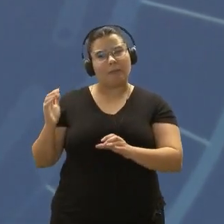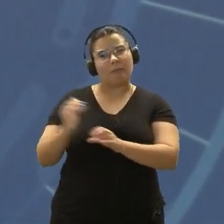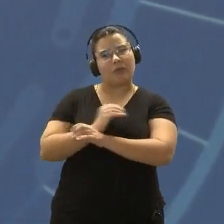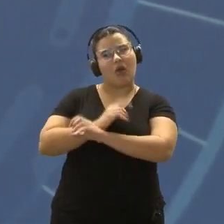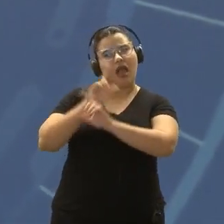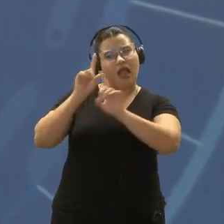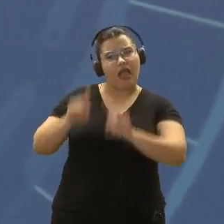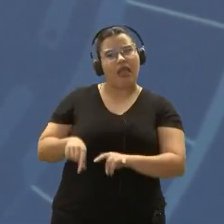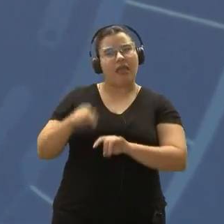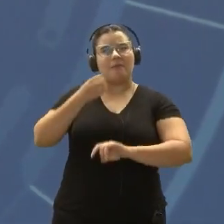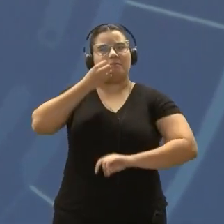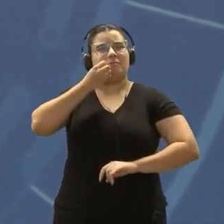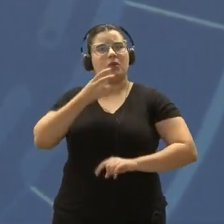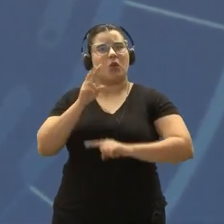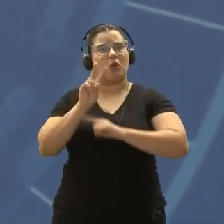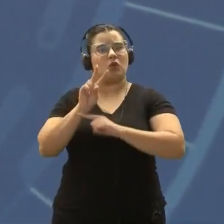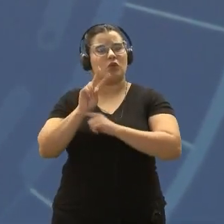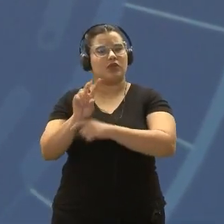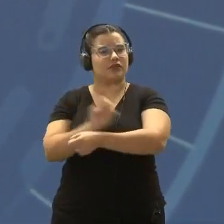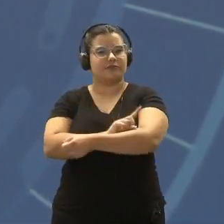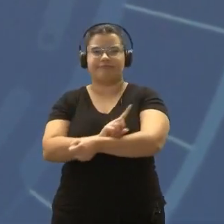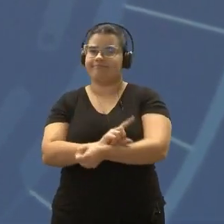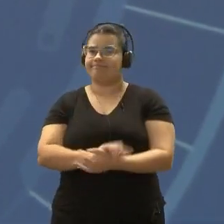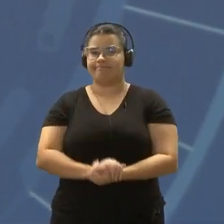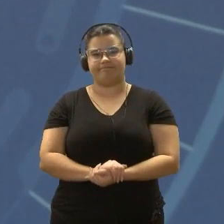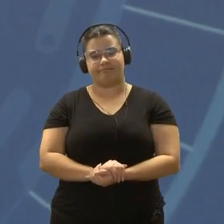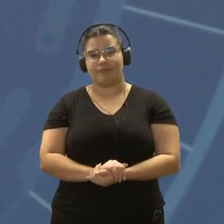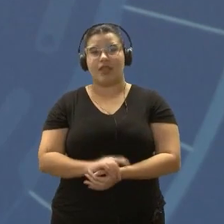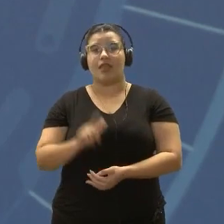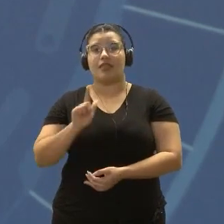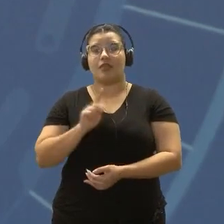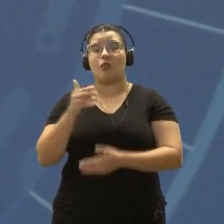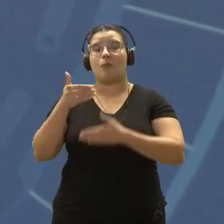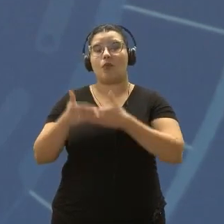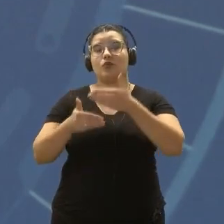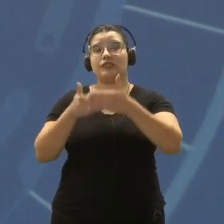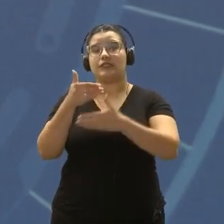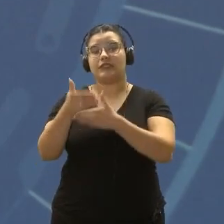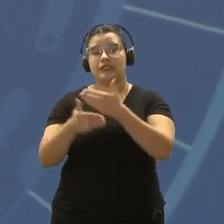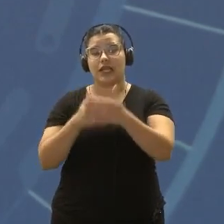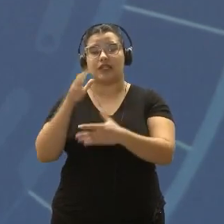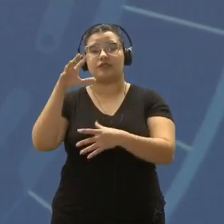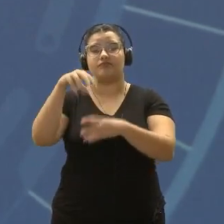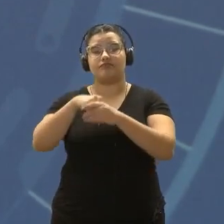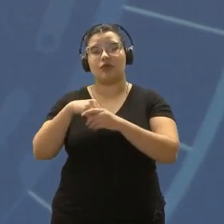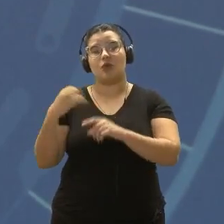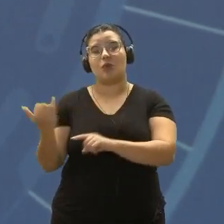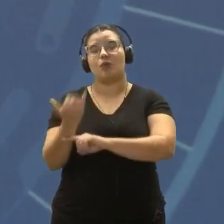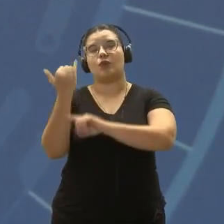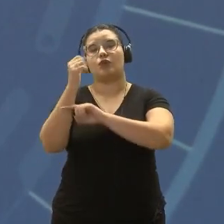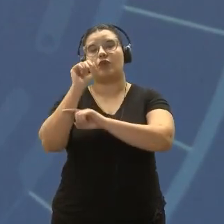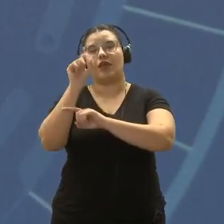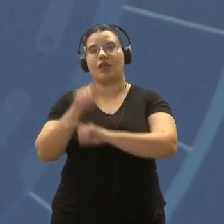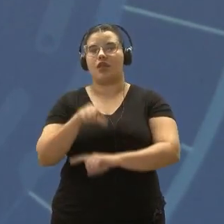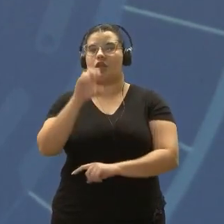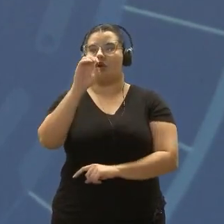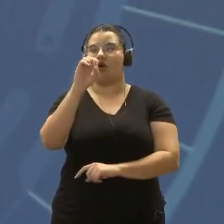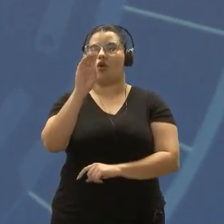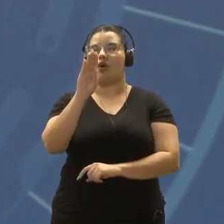efetivo. Agora, nós temos um processo de oxidação bastante importante que chama-se